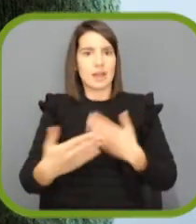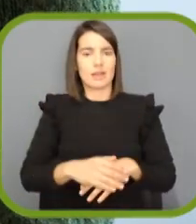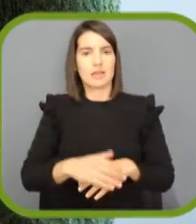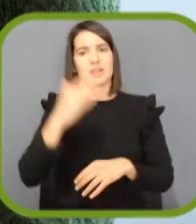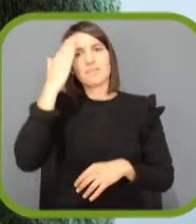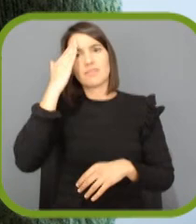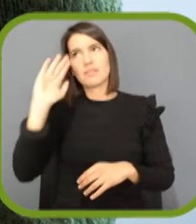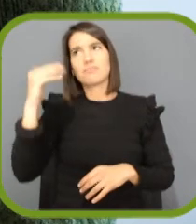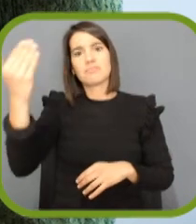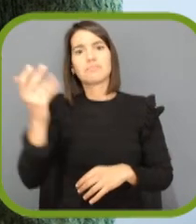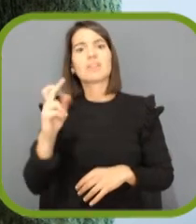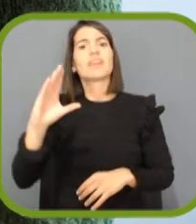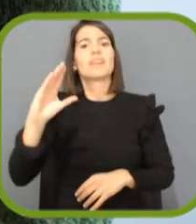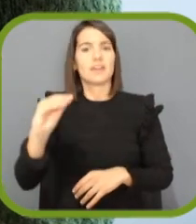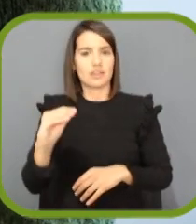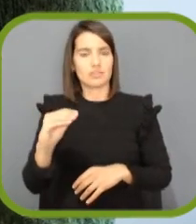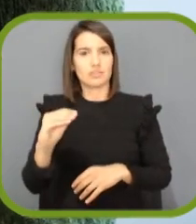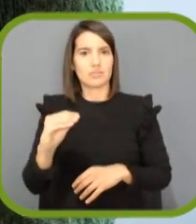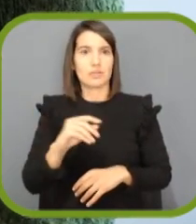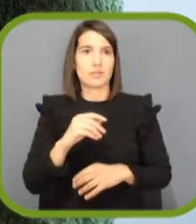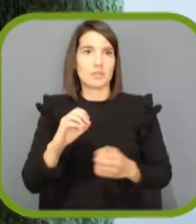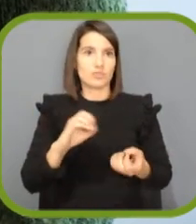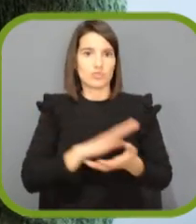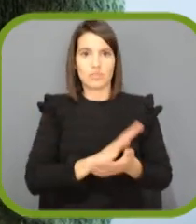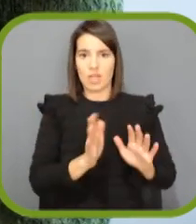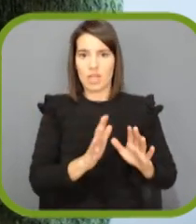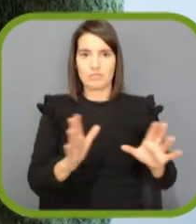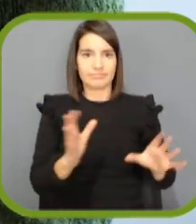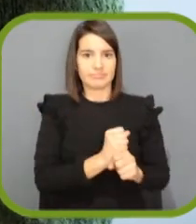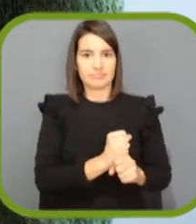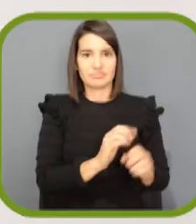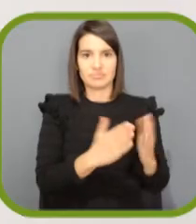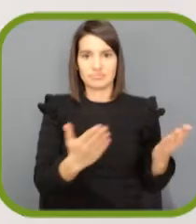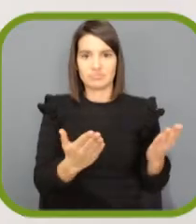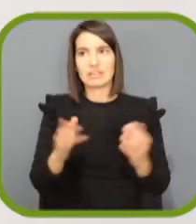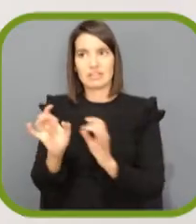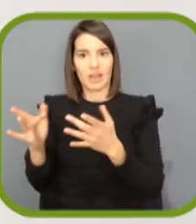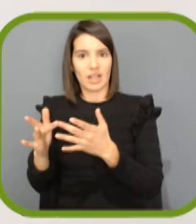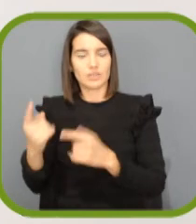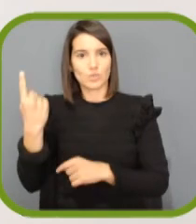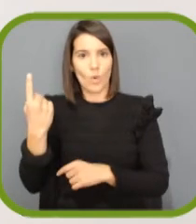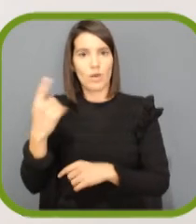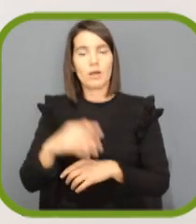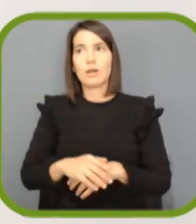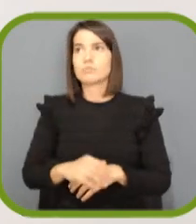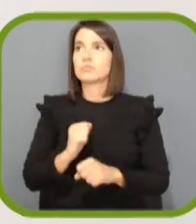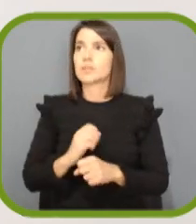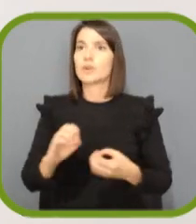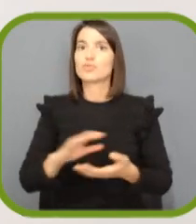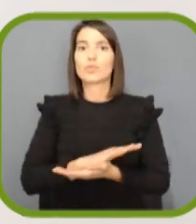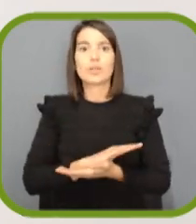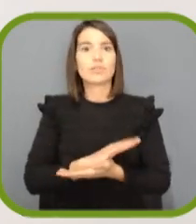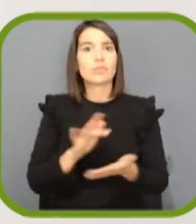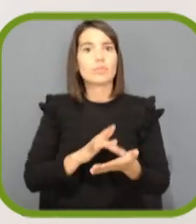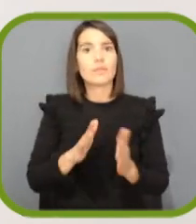o jornalismo daqui a 10 anos? O jornalismo tradicional dará lugar definitivo ao ciberjornalismo? Eu acho que o jornalismo é um dos pilares da democracia, o